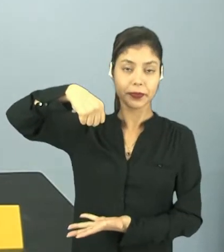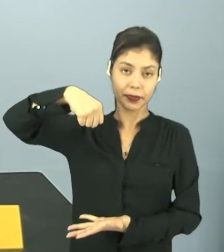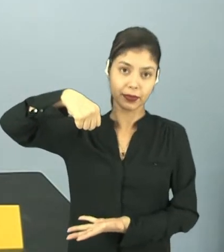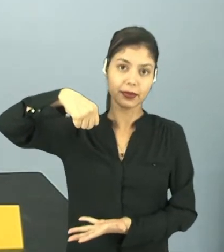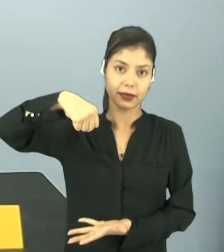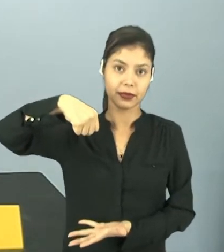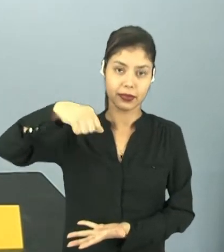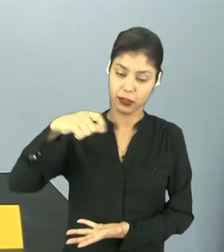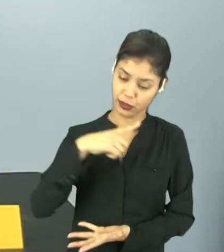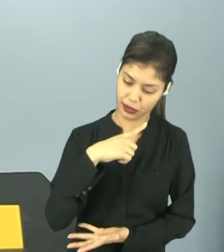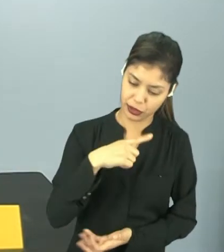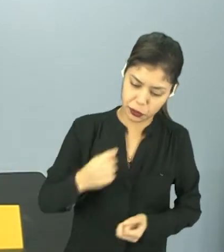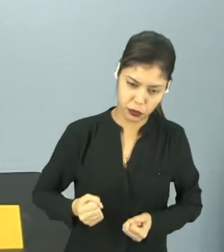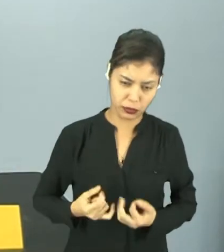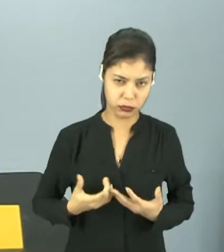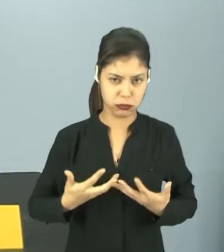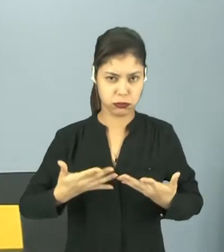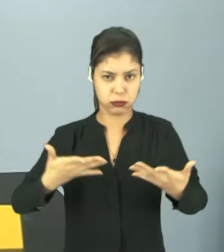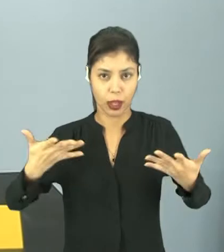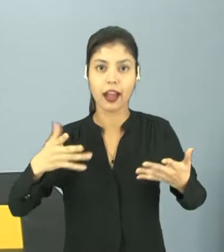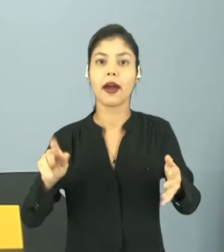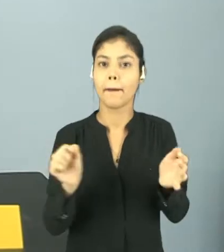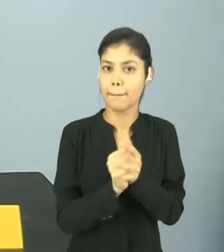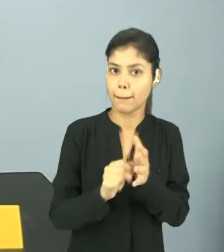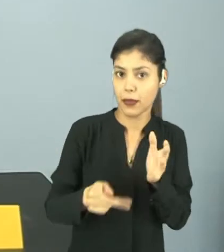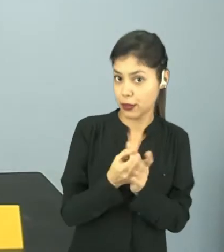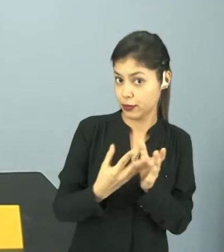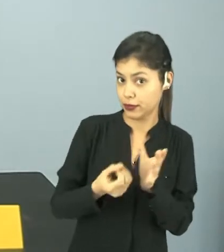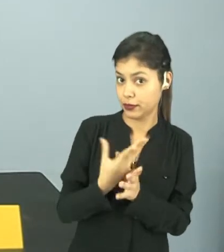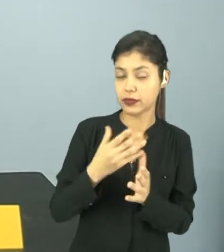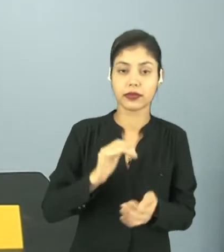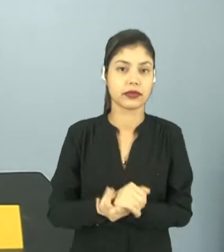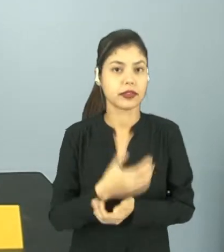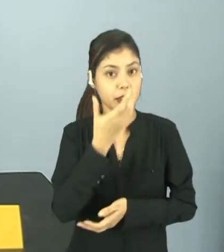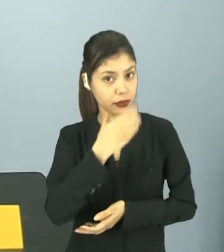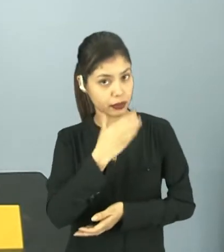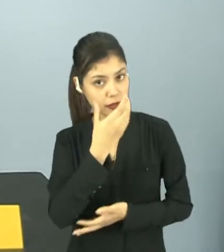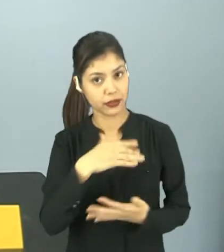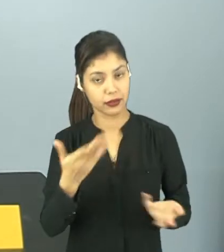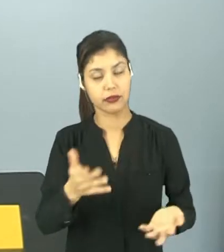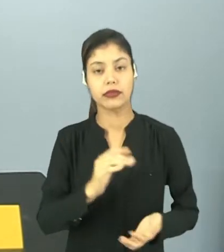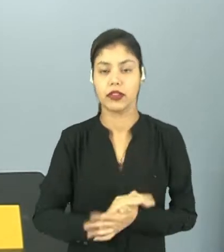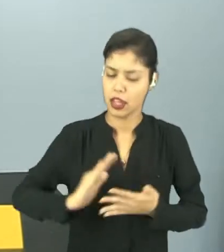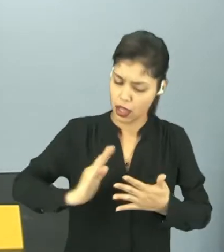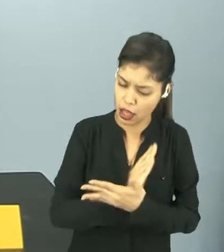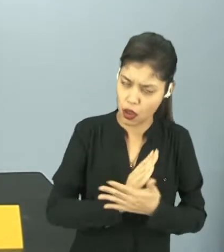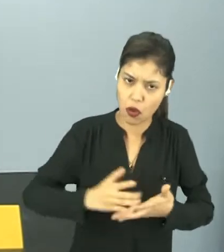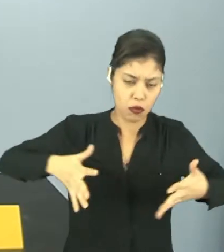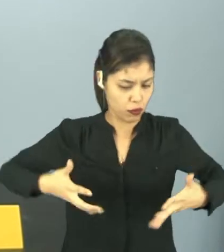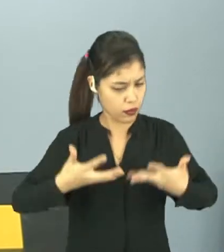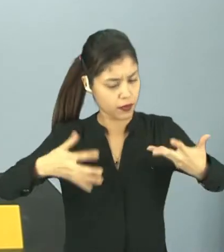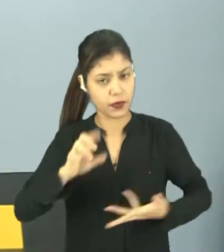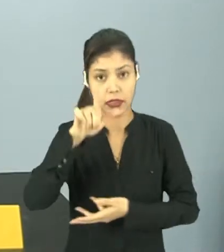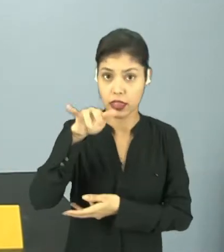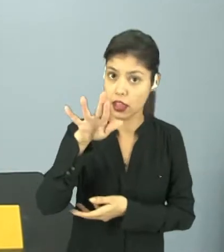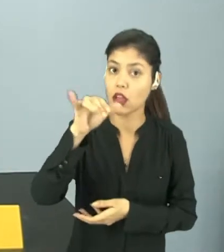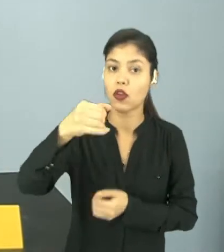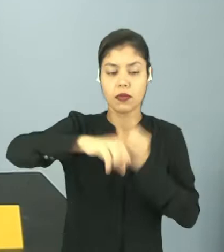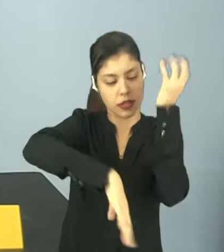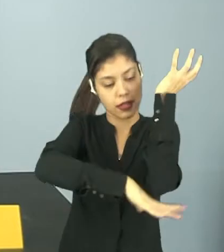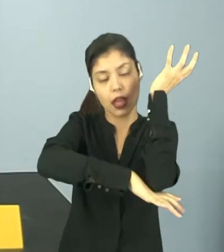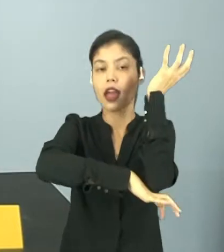recheada com produtos, que são o quê? São frutas e alguns legumes e também